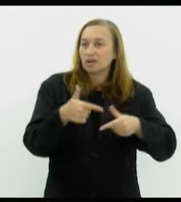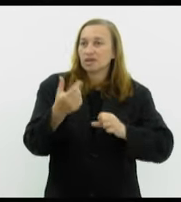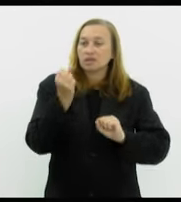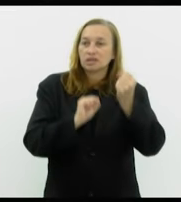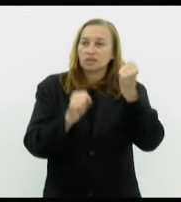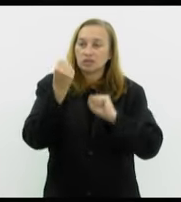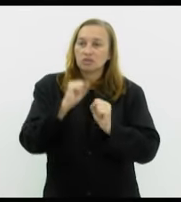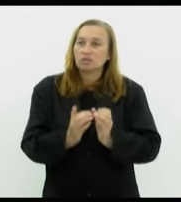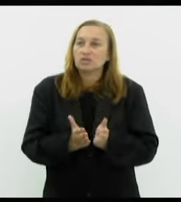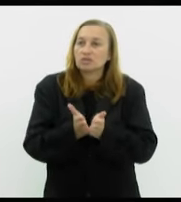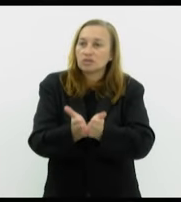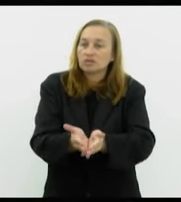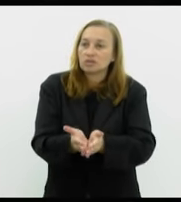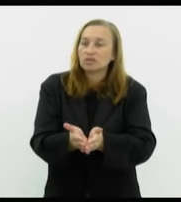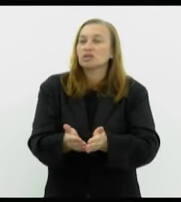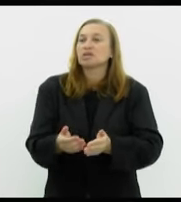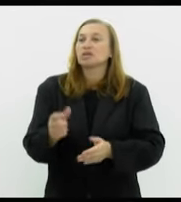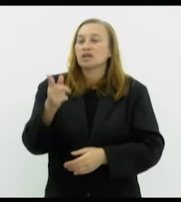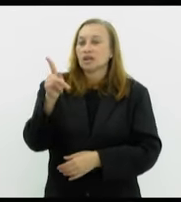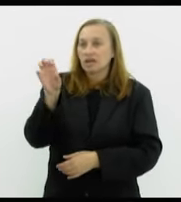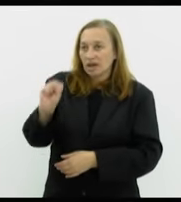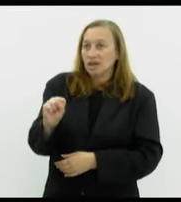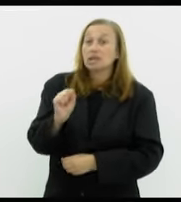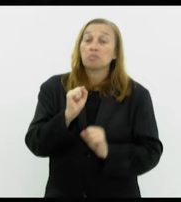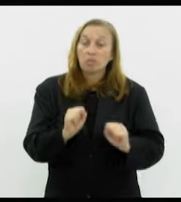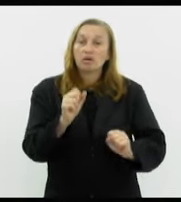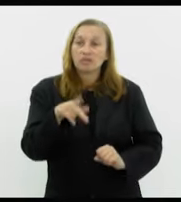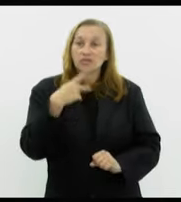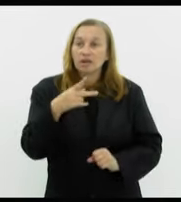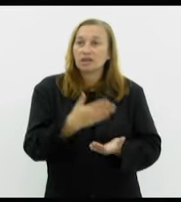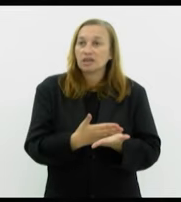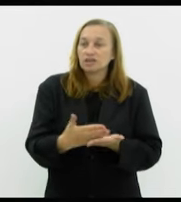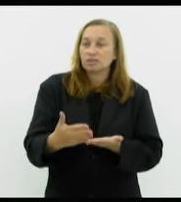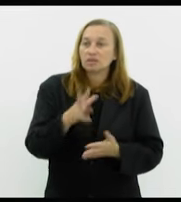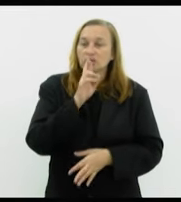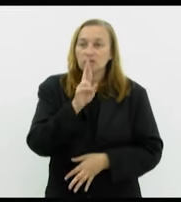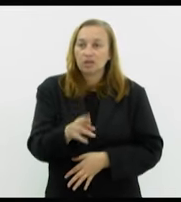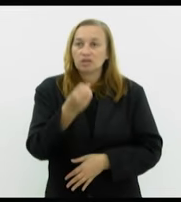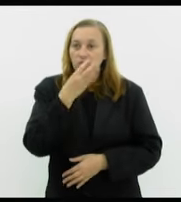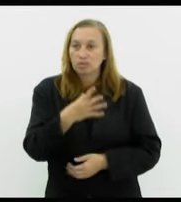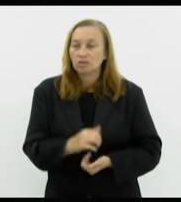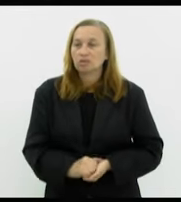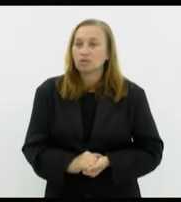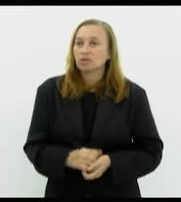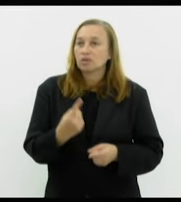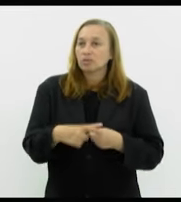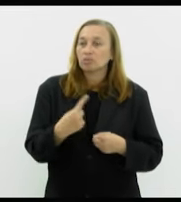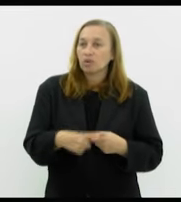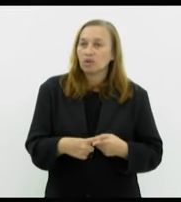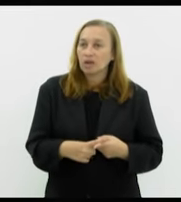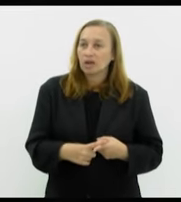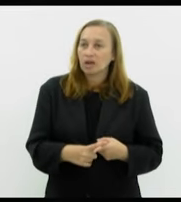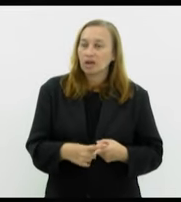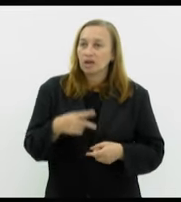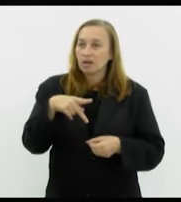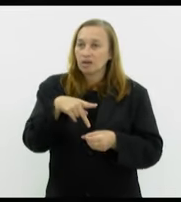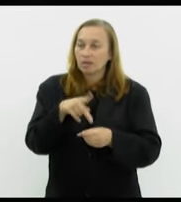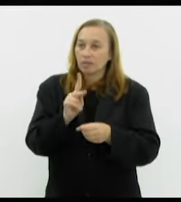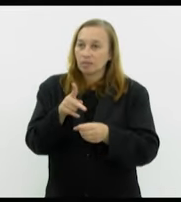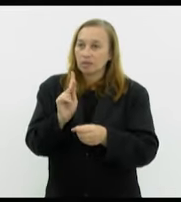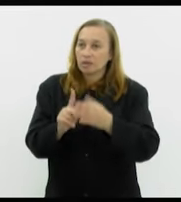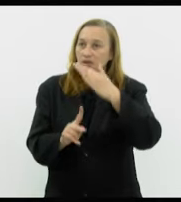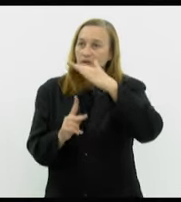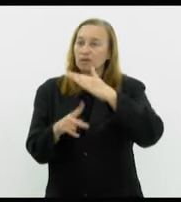petróleo e gás, e que a gente pode dizer que começou a dar resultado, porque o comando da Petrobras acabou de